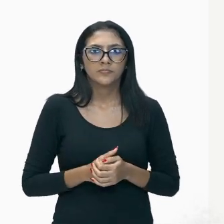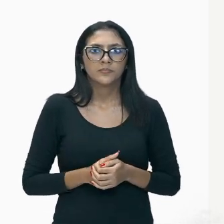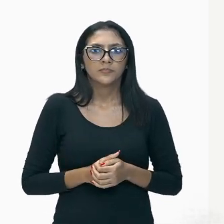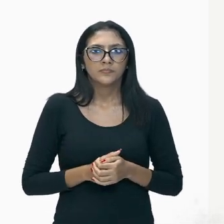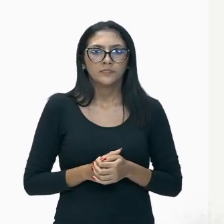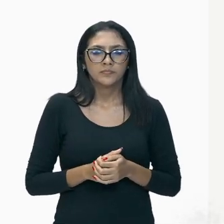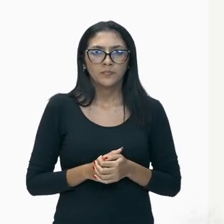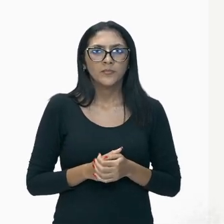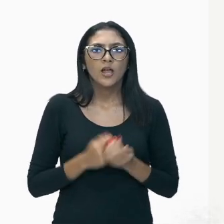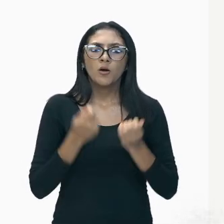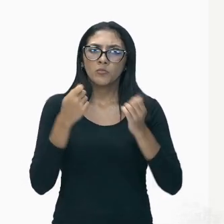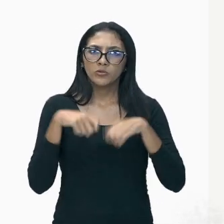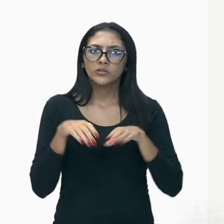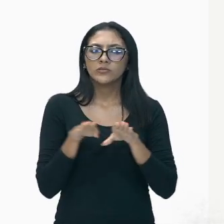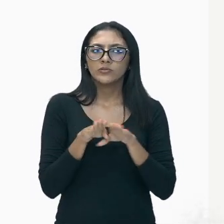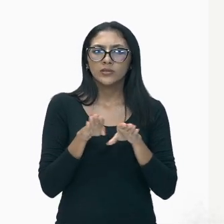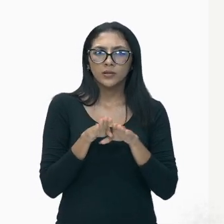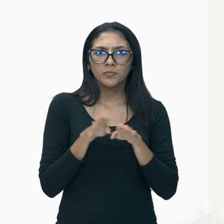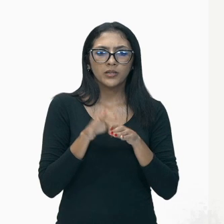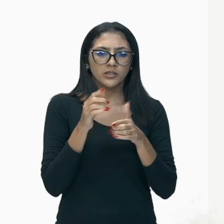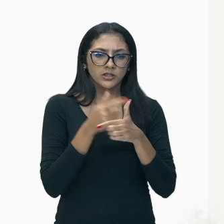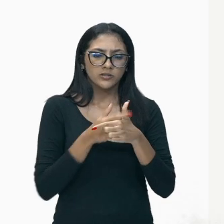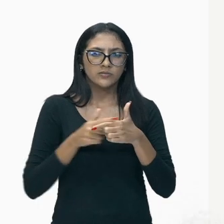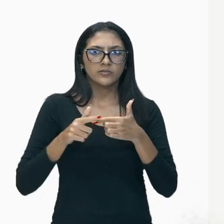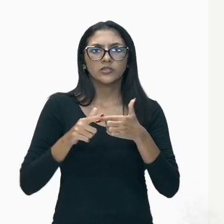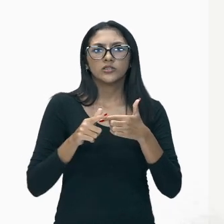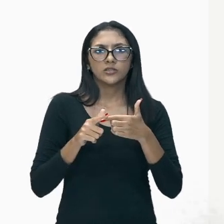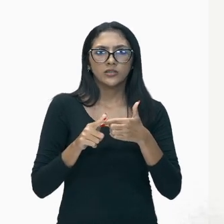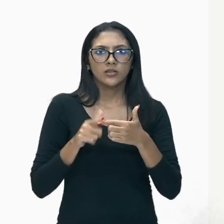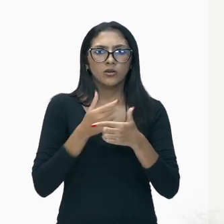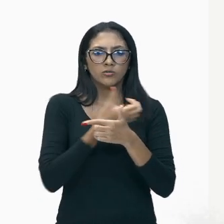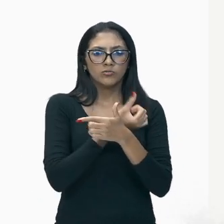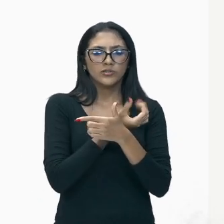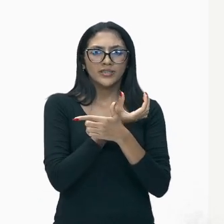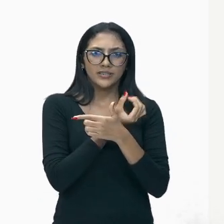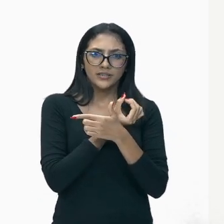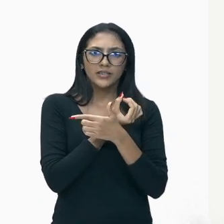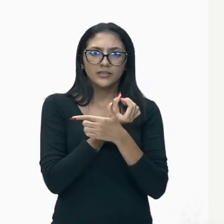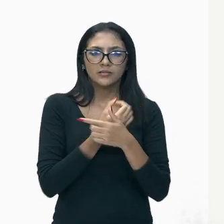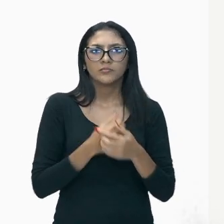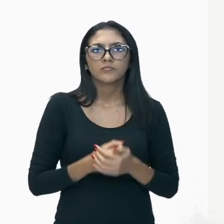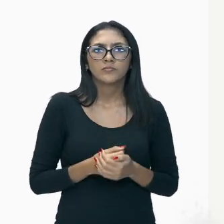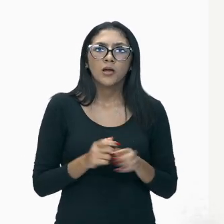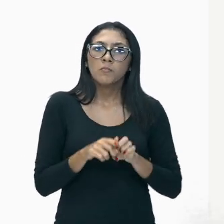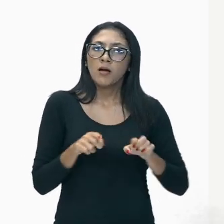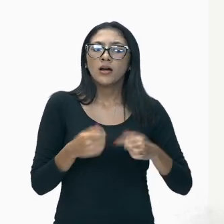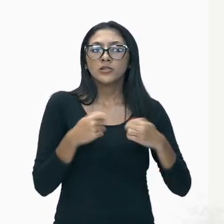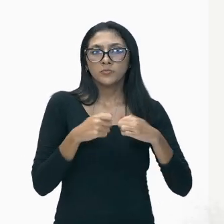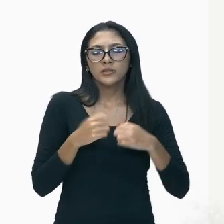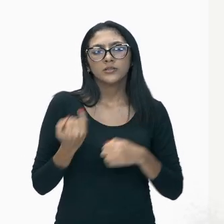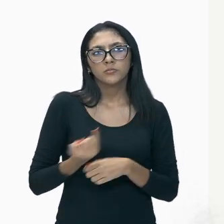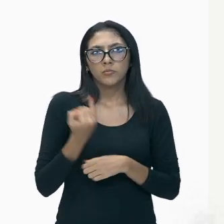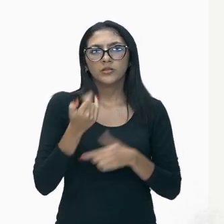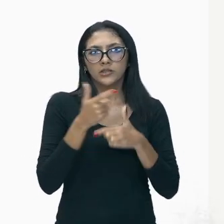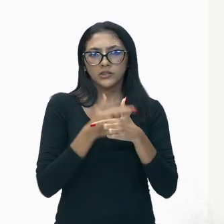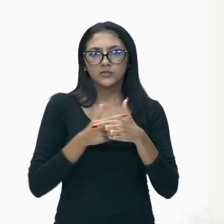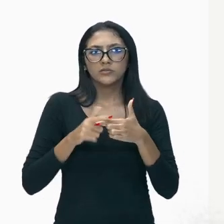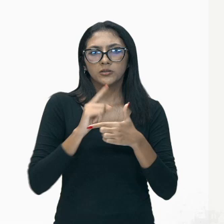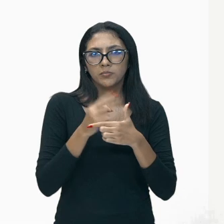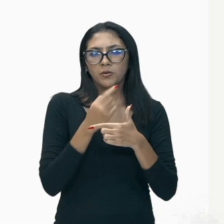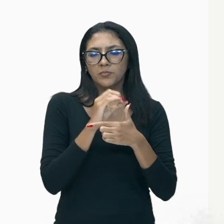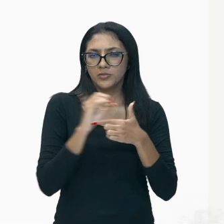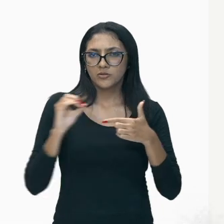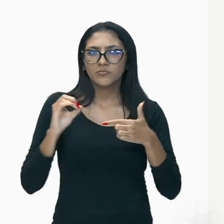certo? Também está certo. Mas o importante é que eu sempre tenho que dividir por 1000. Então, esse é o nosso